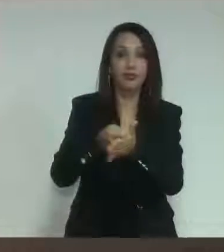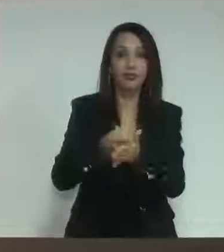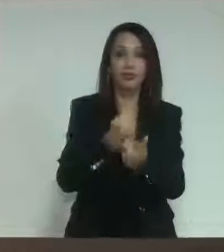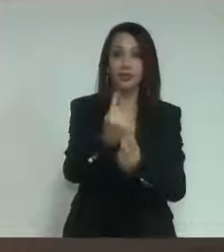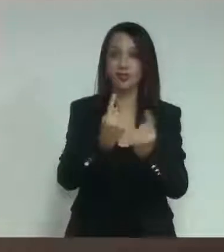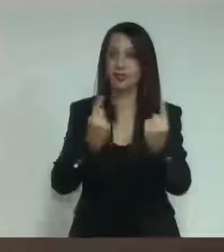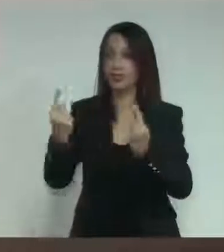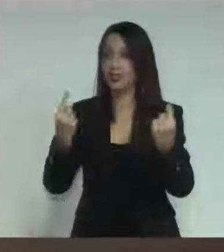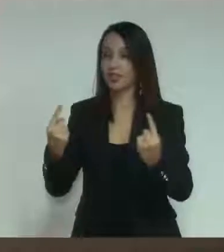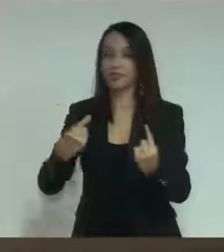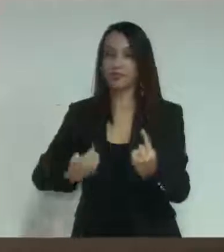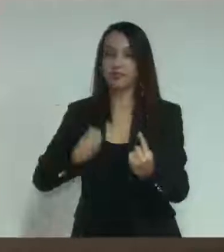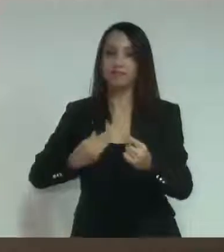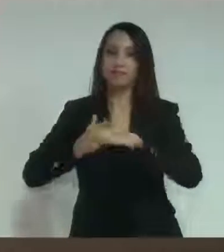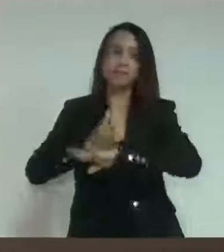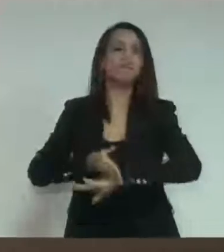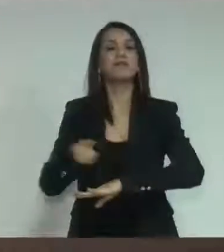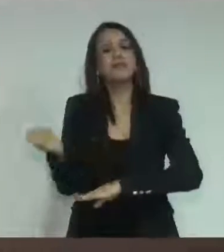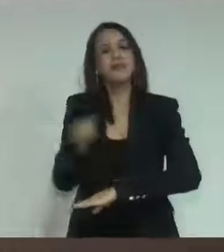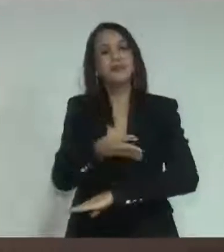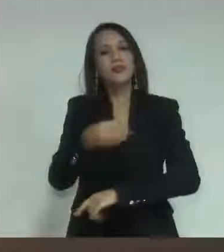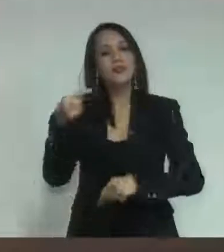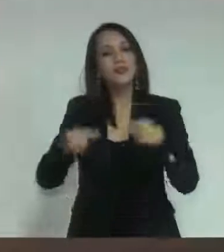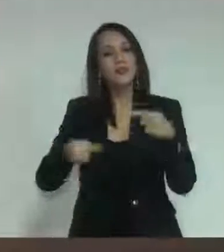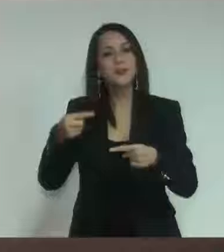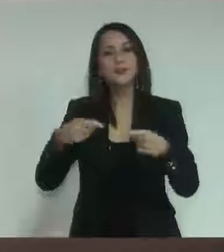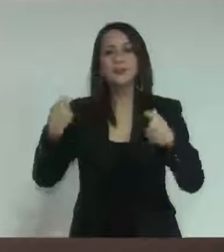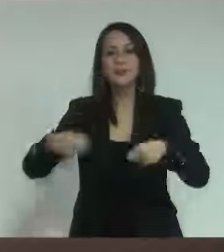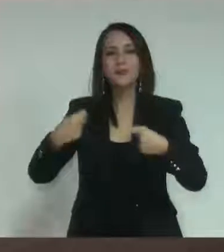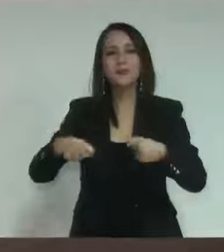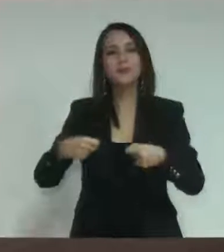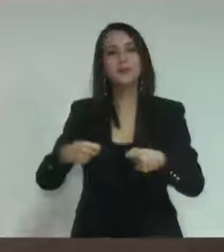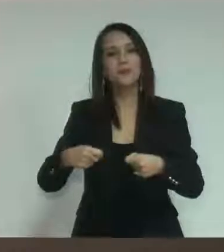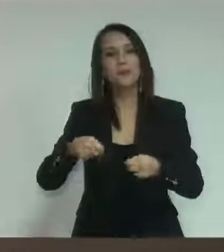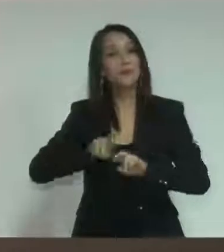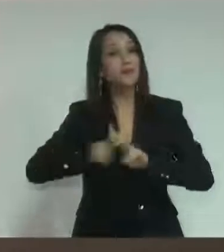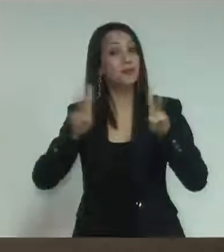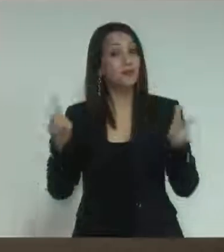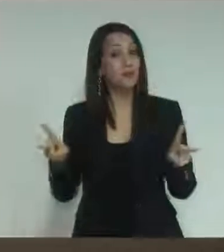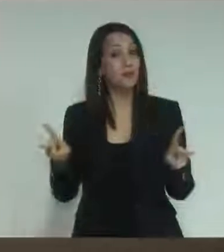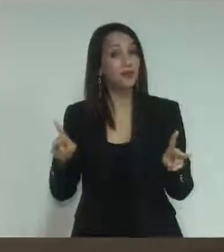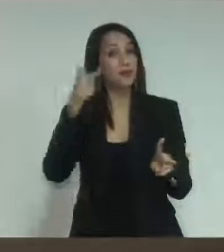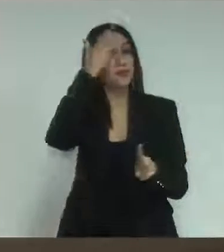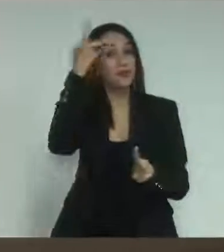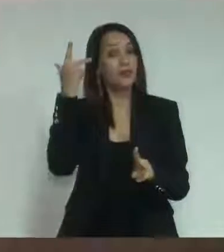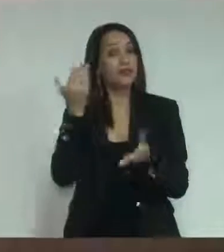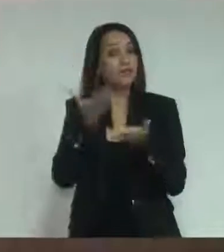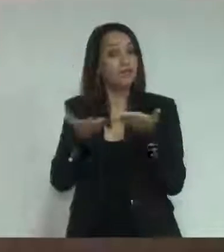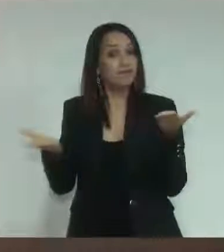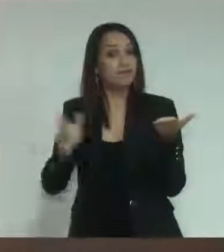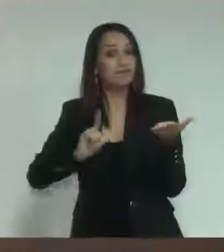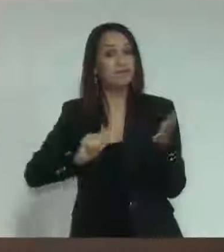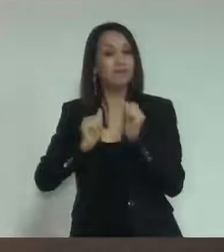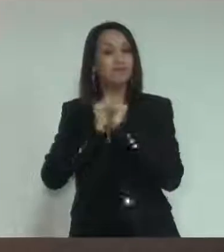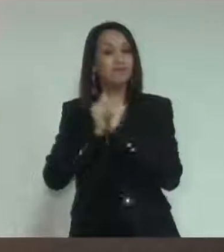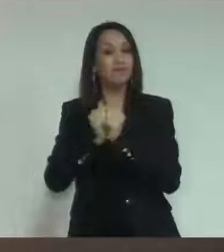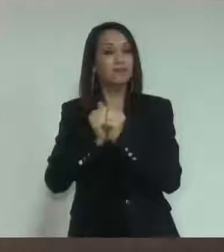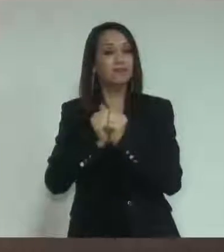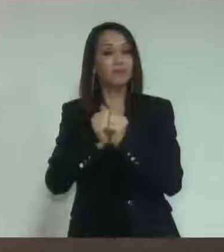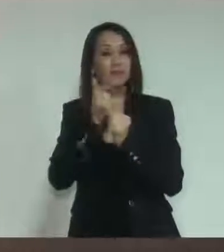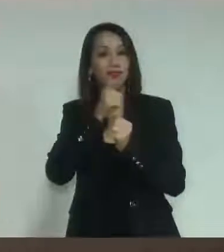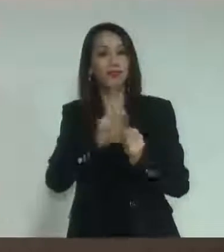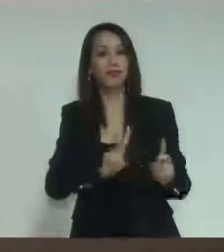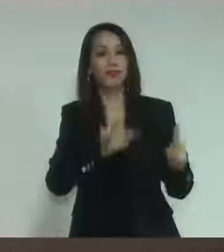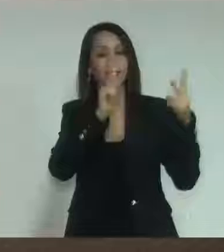uma participação nessa nova política. Não é? É necessário virar a página, aquele que perde precisa estar junto com o que ganhou, vamos